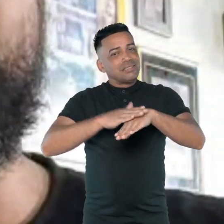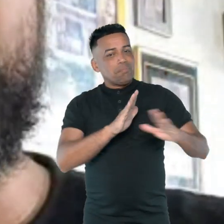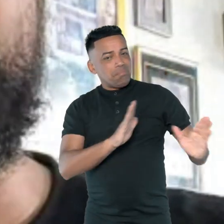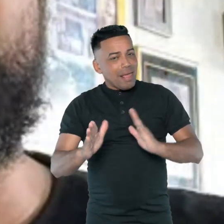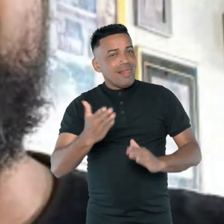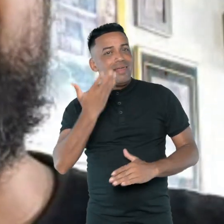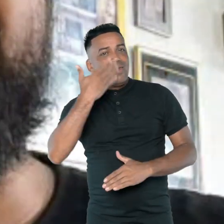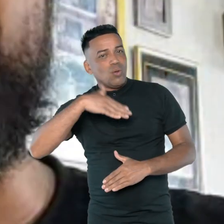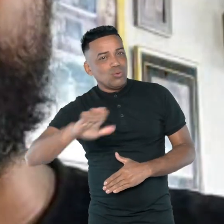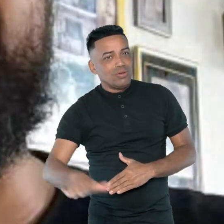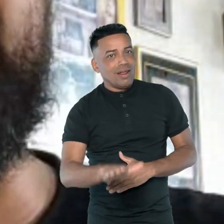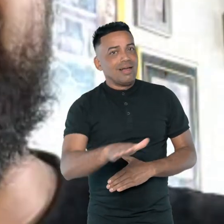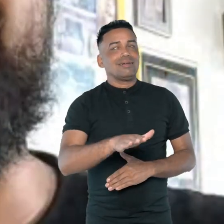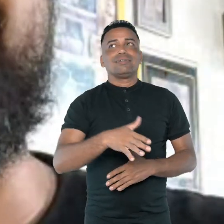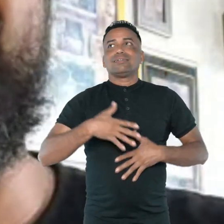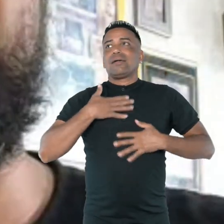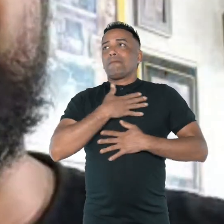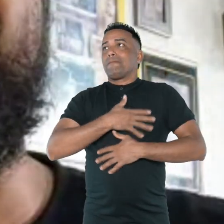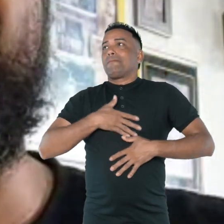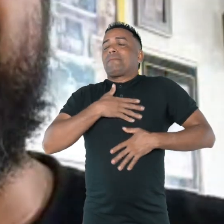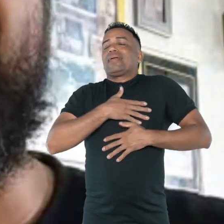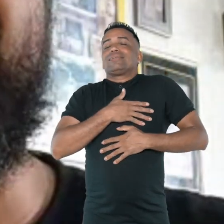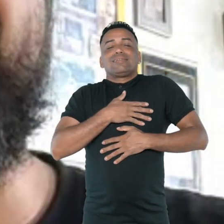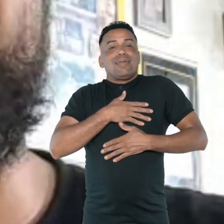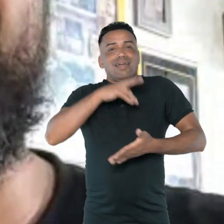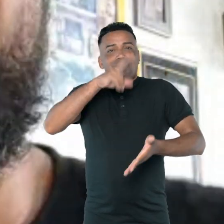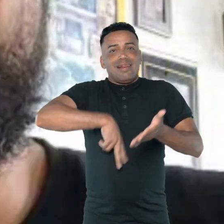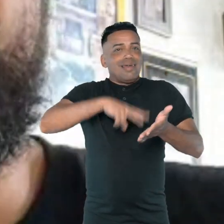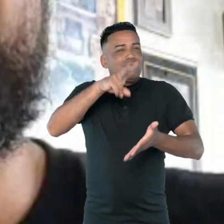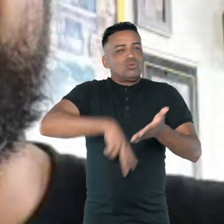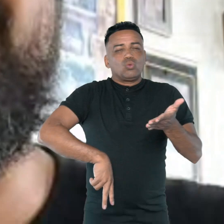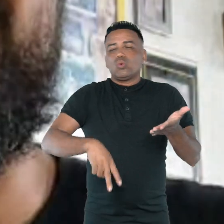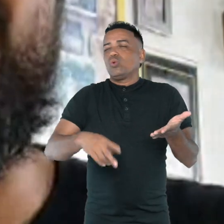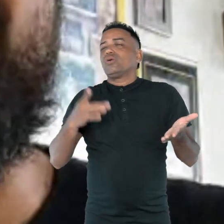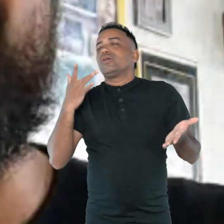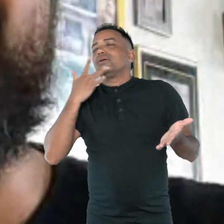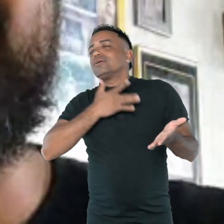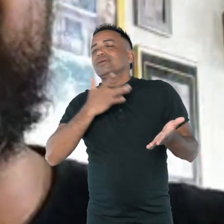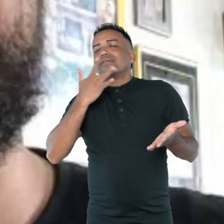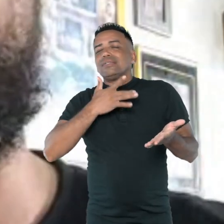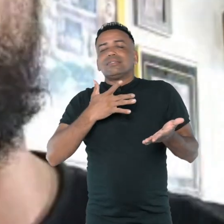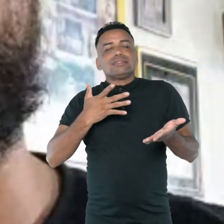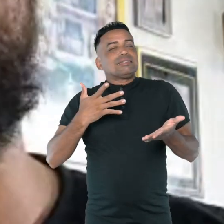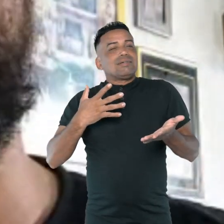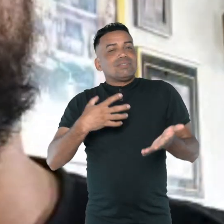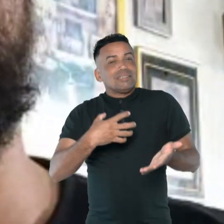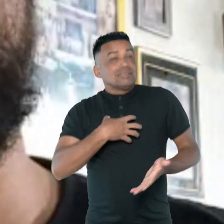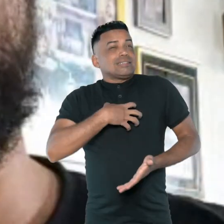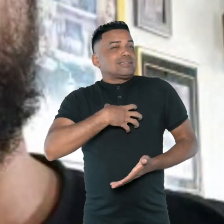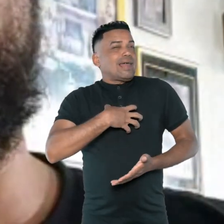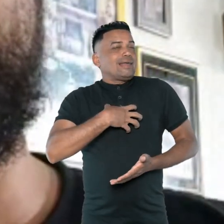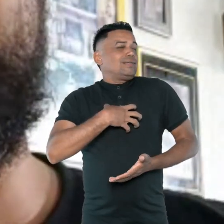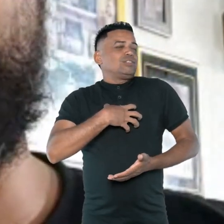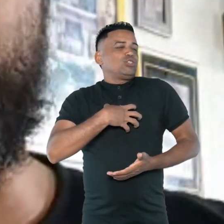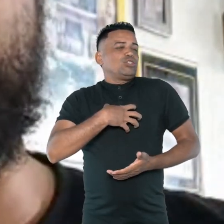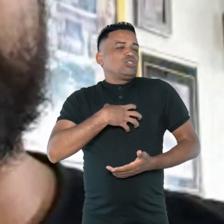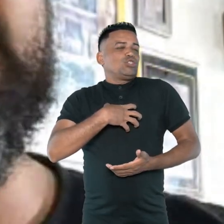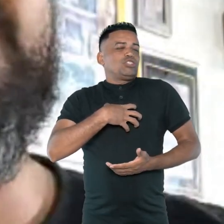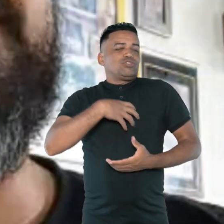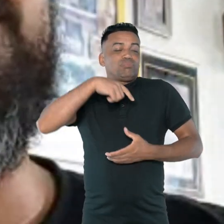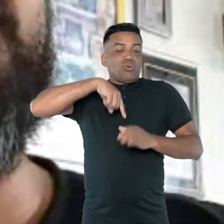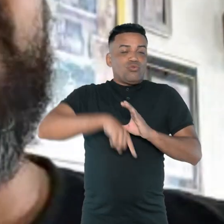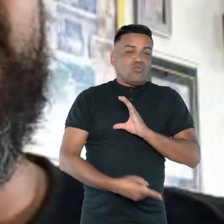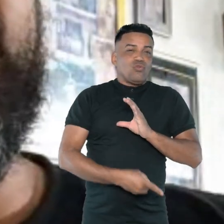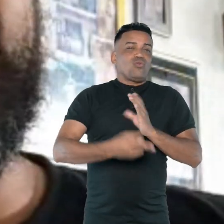esse prazer da leitura deleite, né, quando a leitura realmente toca um lugarzinho ali na alma da gente, e que promove